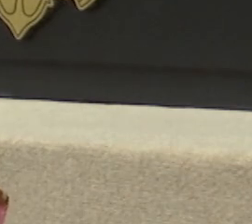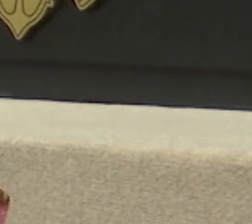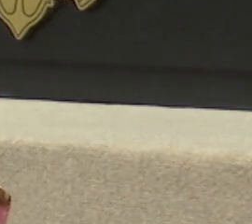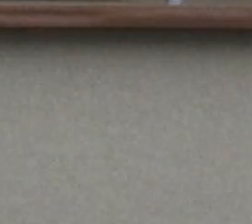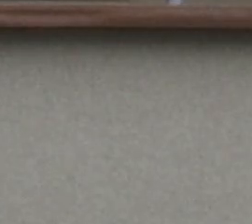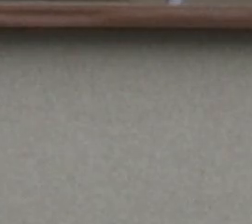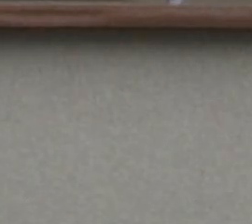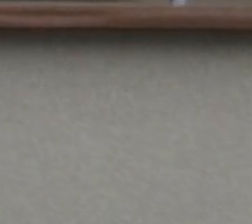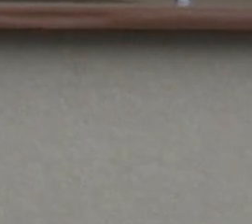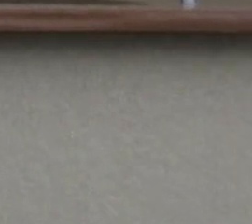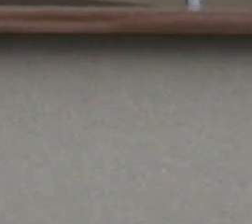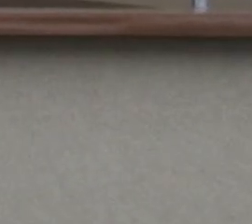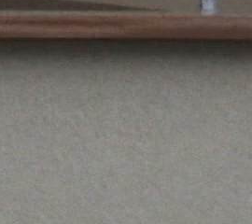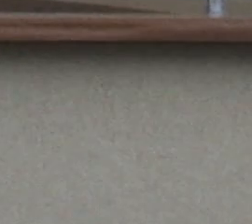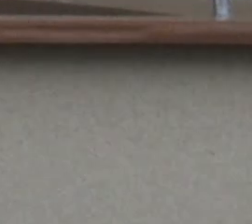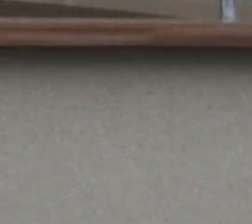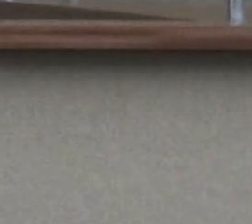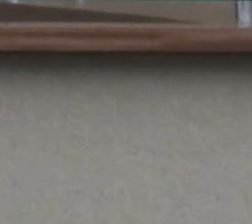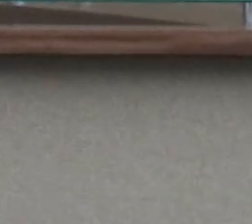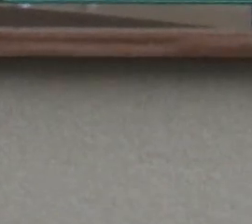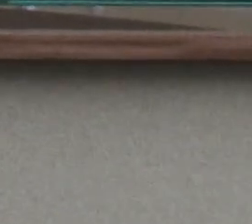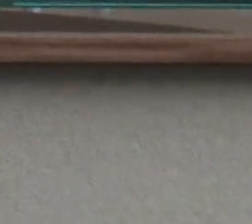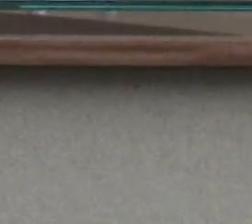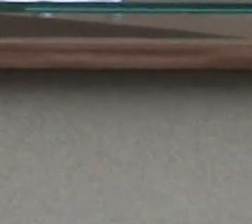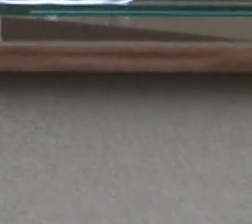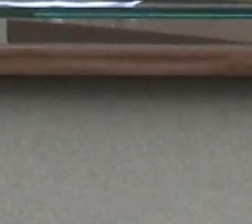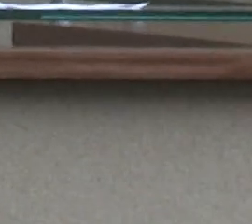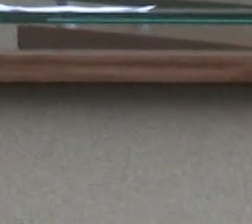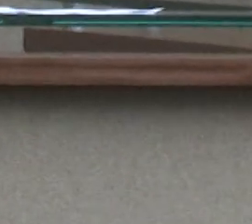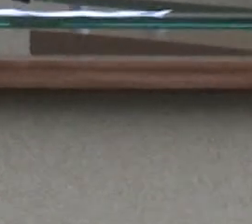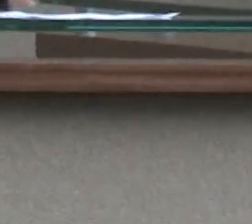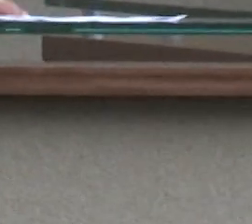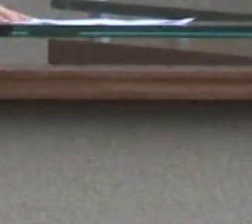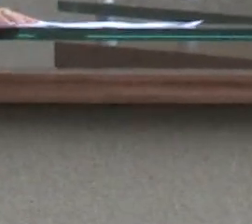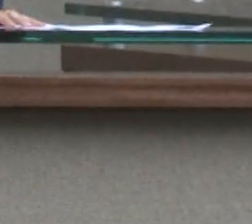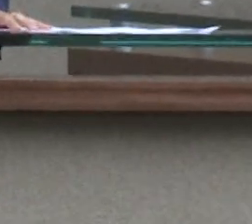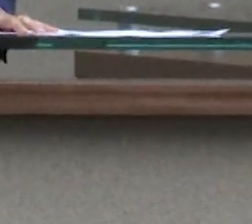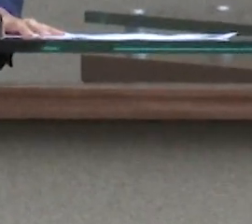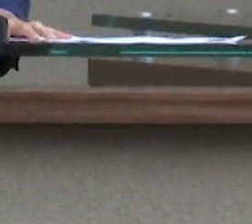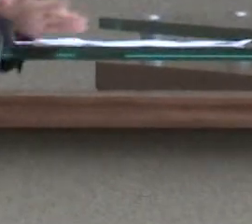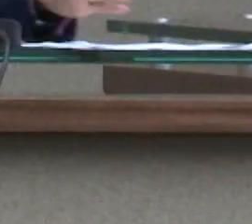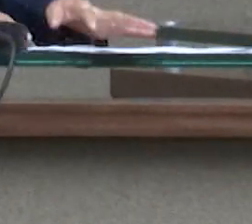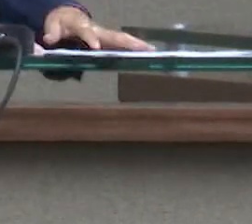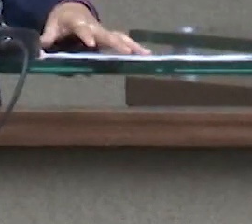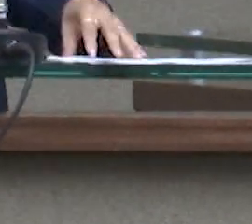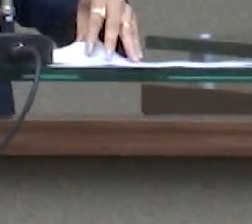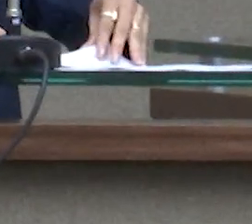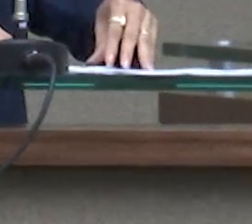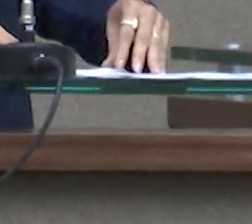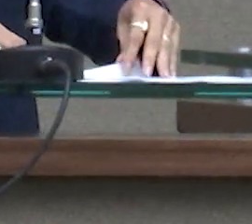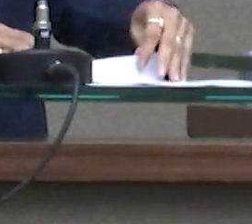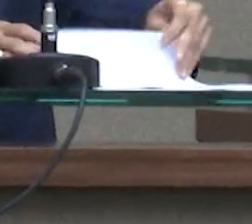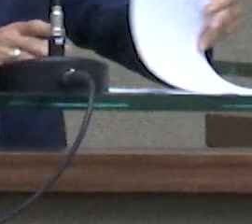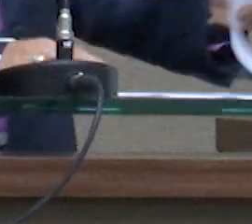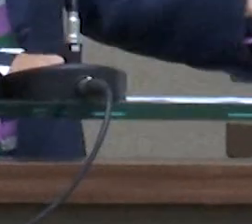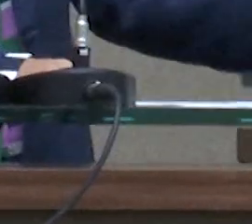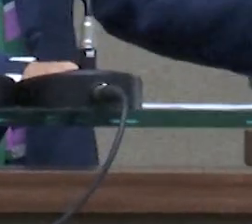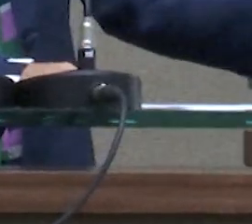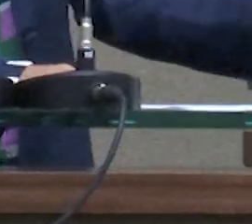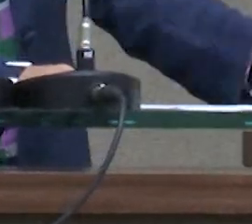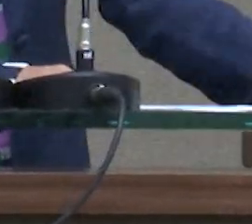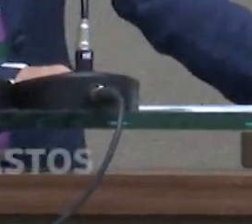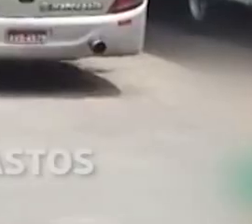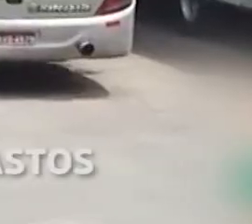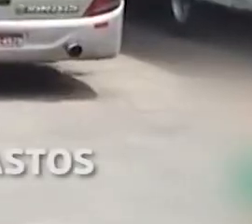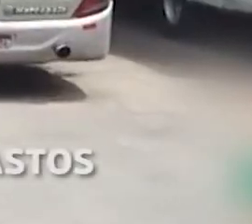intermunicipal. A deputada doutora Maiara pediu apoio aos parlamentares para aprovação de um projeto de lei de sua autoria